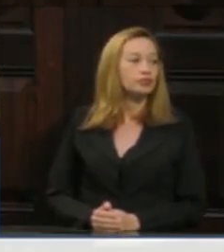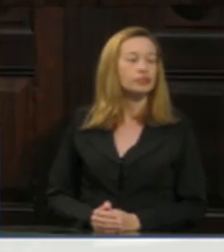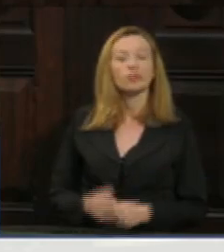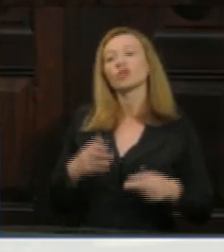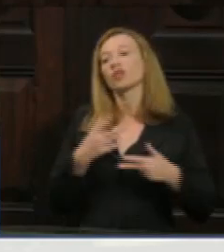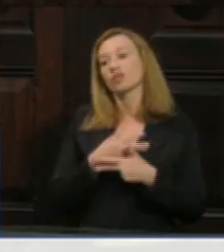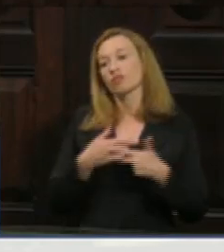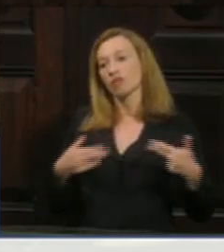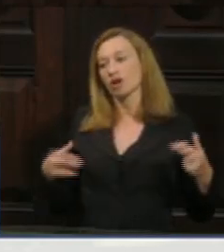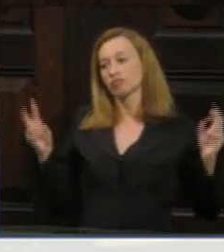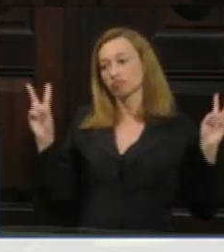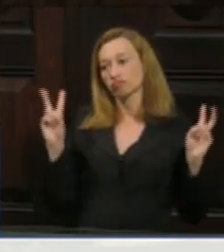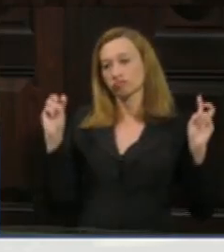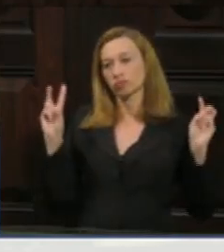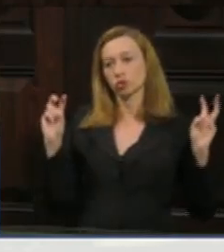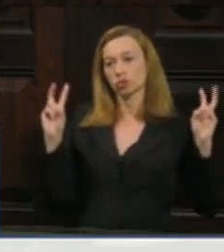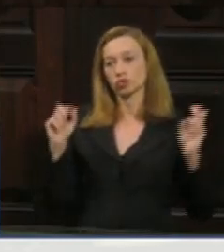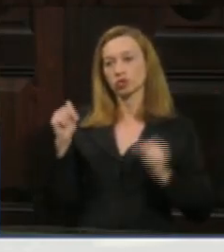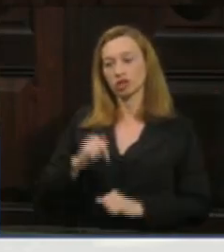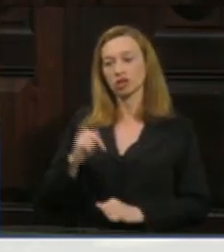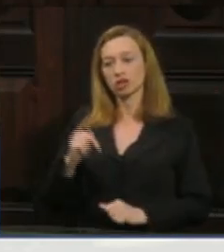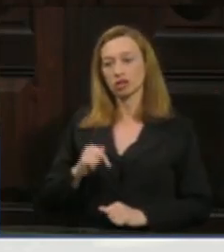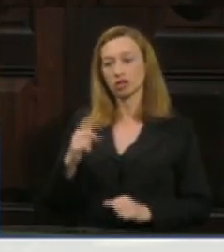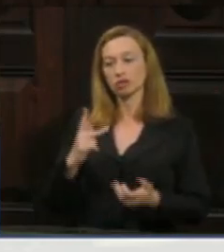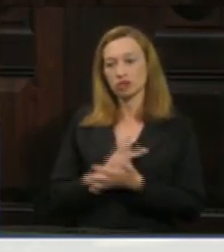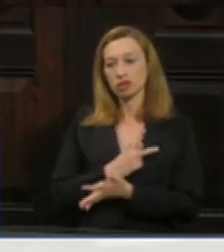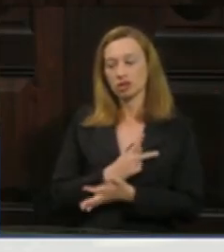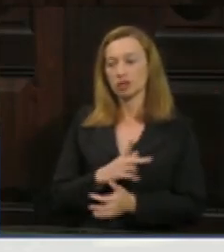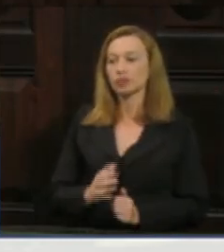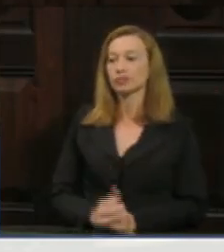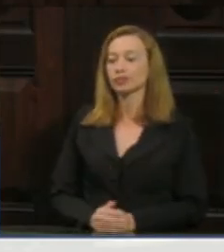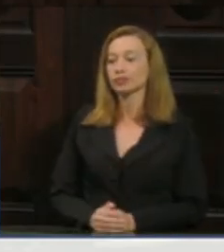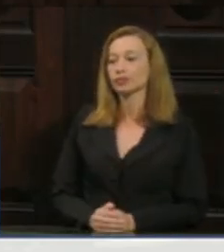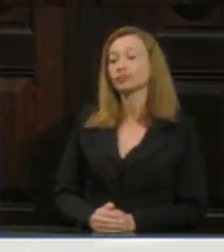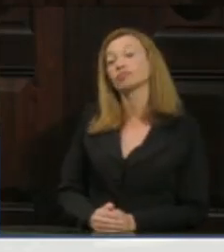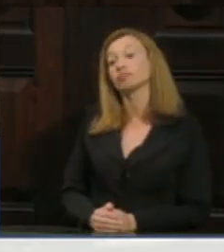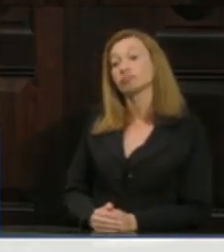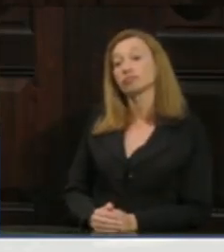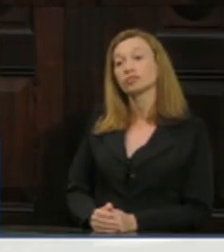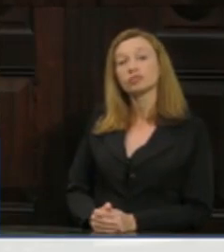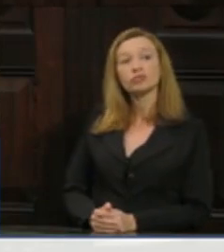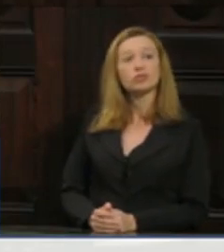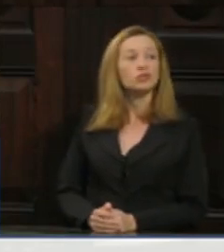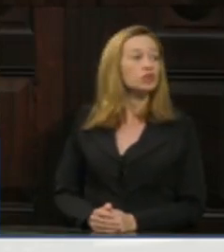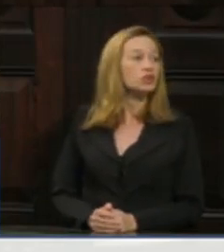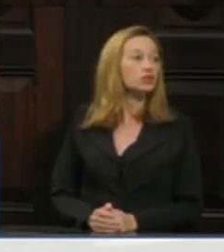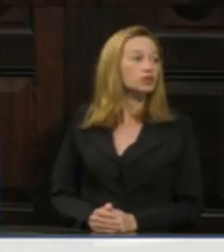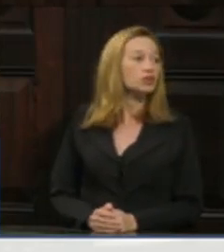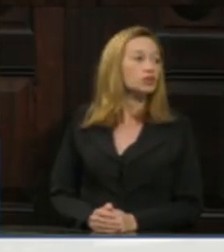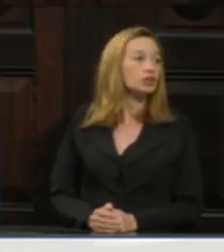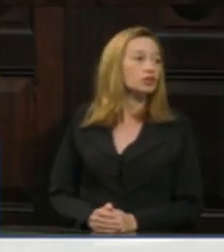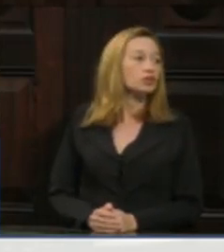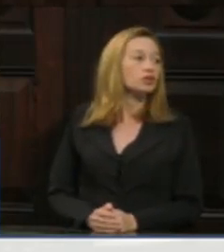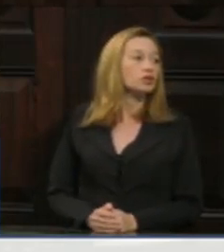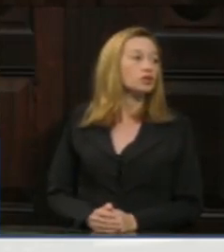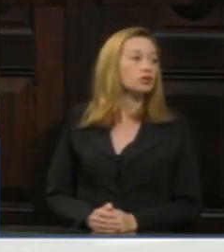um grande admirador e apoiador da Operação Lava Jato.